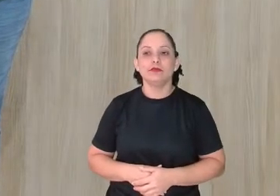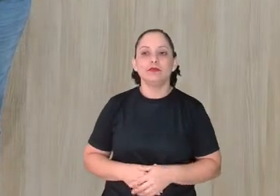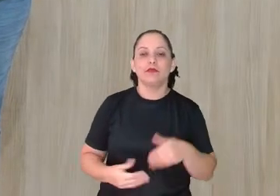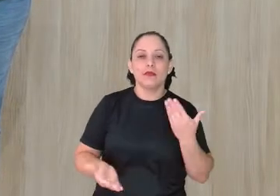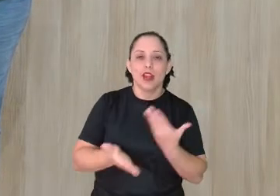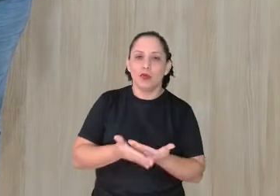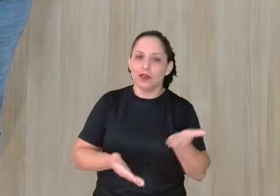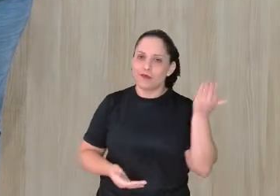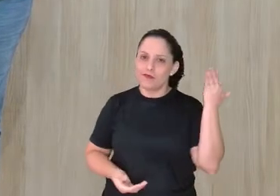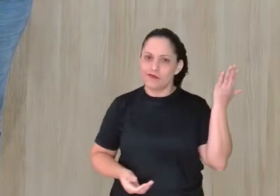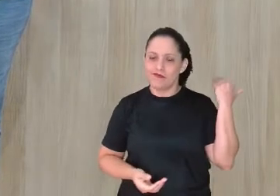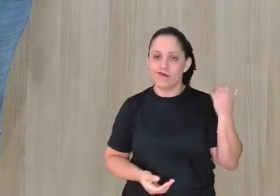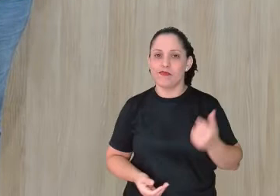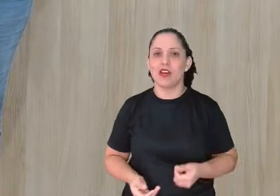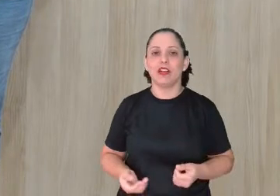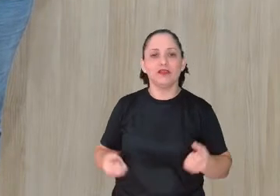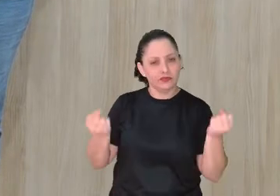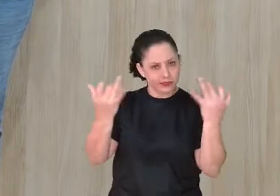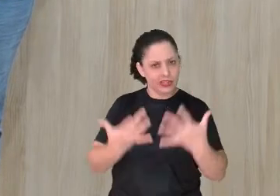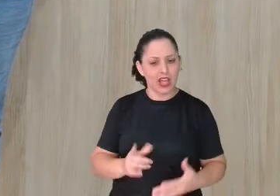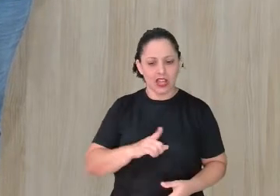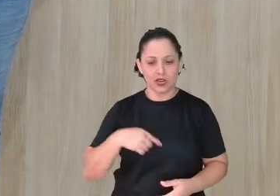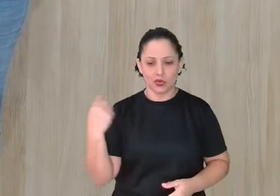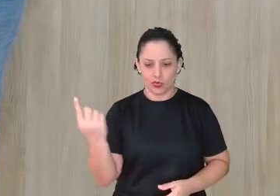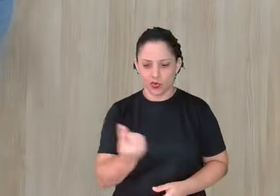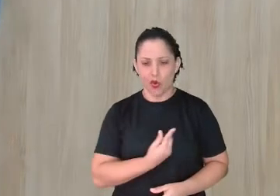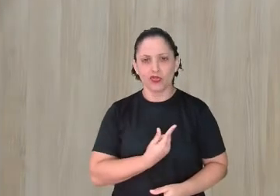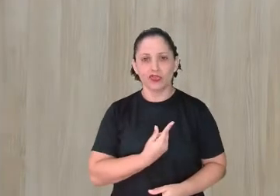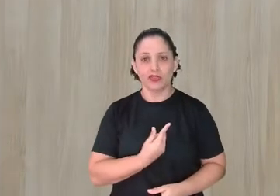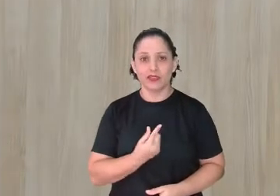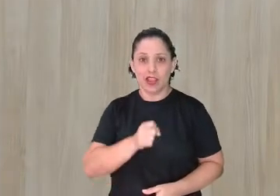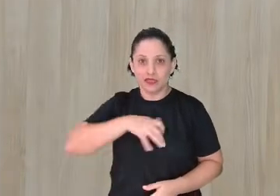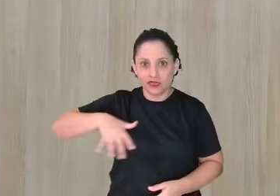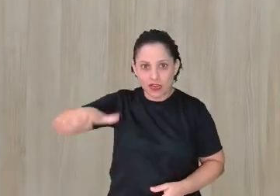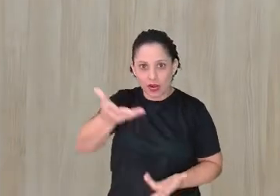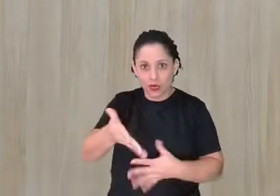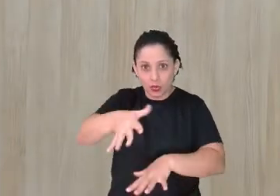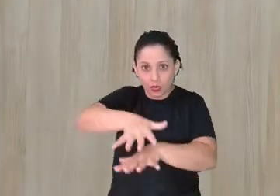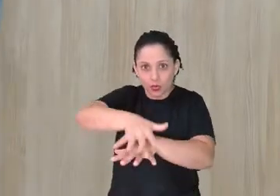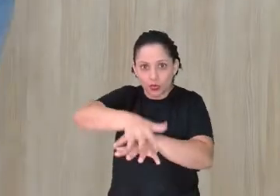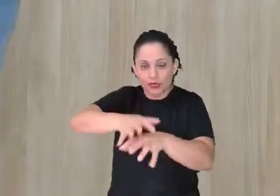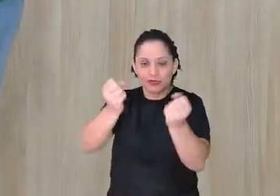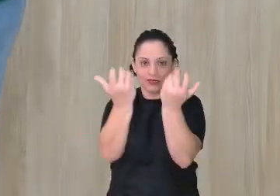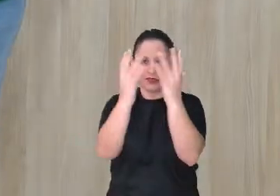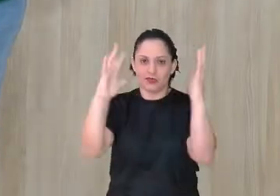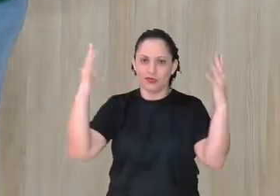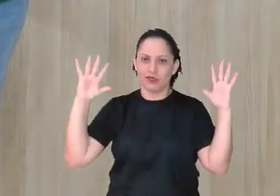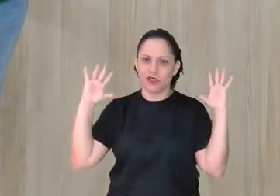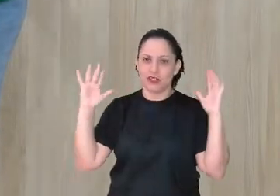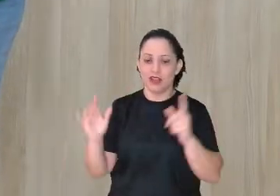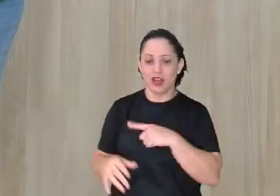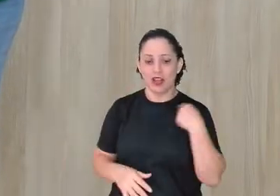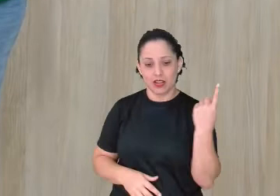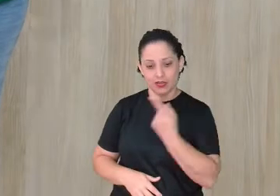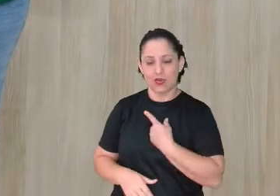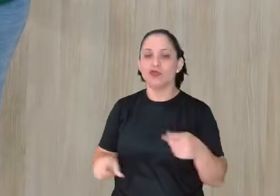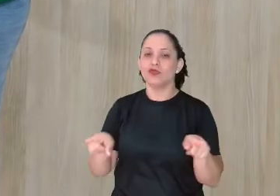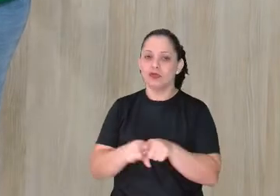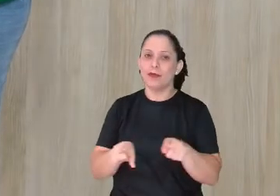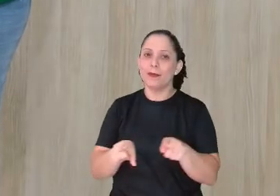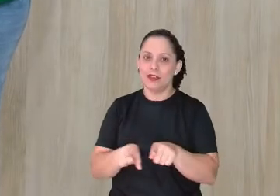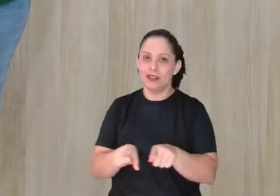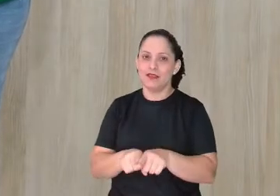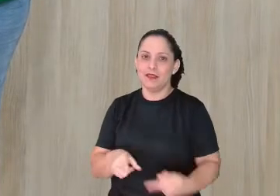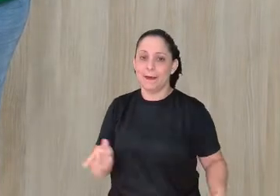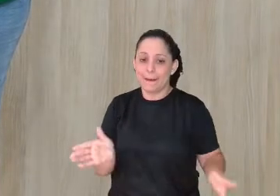passada a professora Vanessa disse, né, somos todos natureza. Então, se a gente está inserido também na natureza, pessoal, nós somos meio ambiente, fazemos